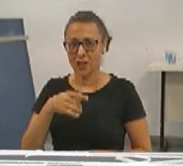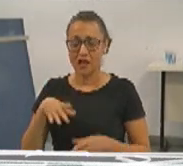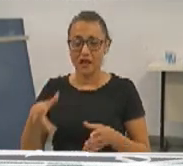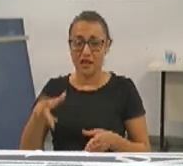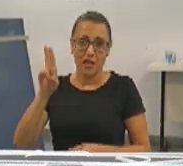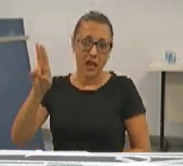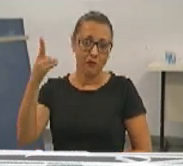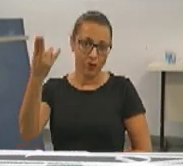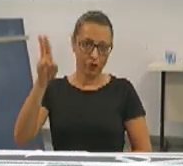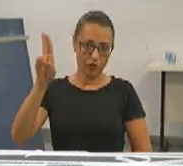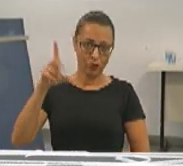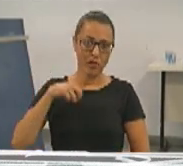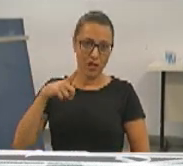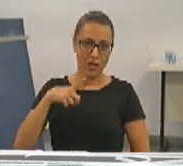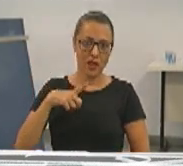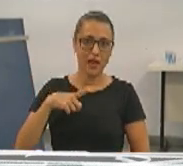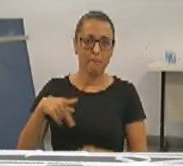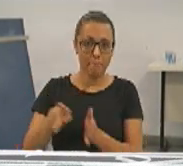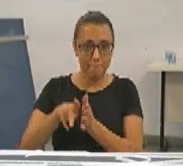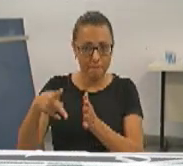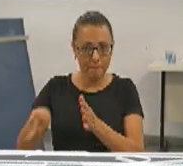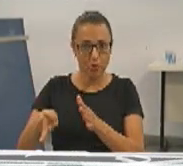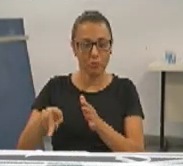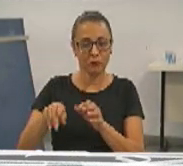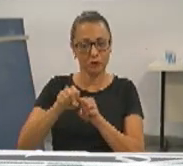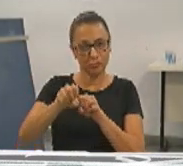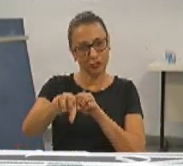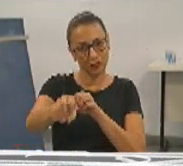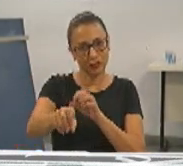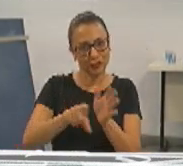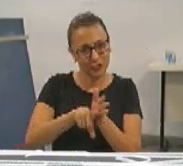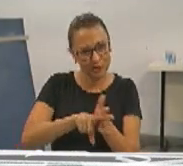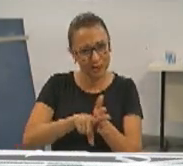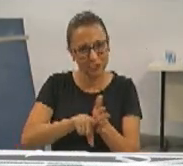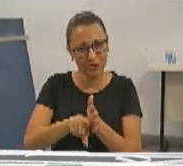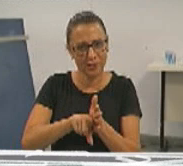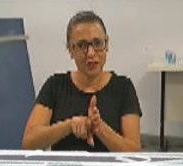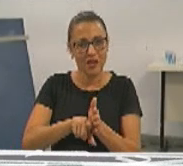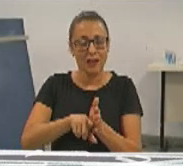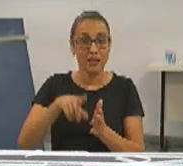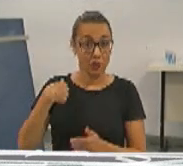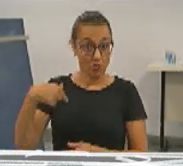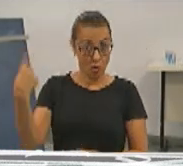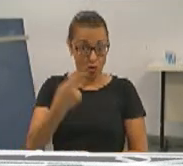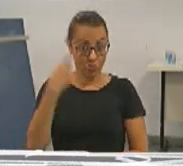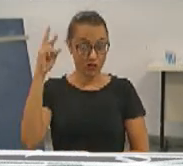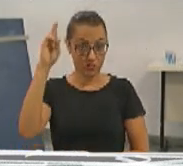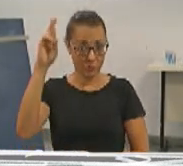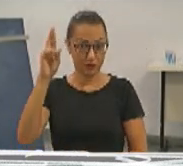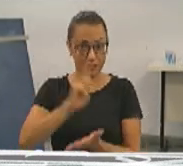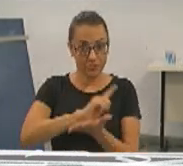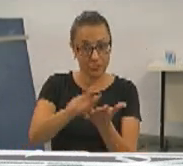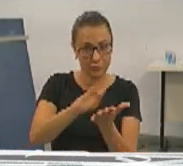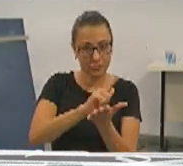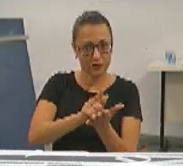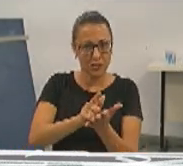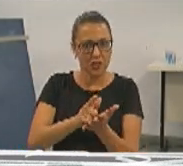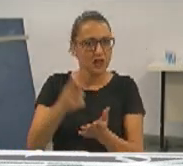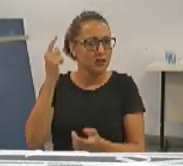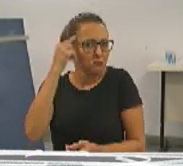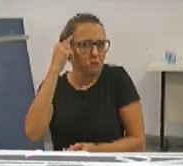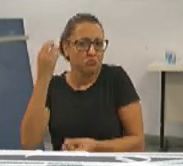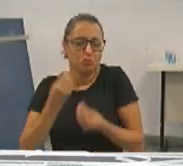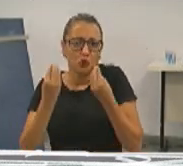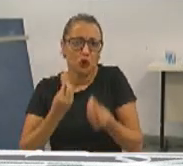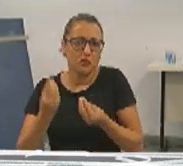exclusivo do ensino e da pesquisa, área que é um dos pilares do nosso programa de gestão, Não se pode falar em hospital e escola sem pensar em